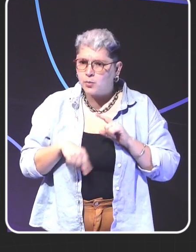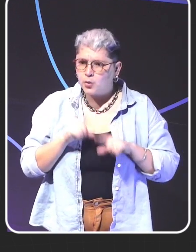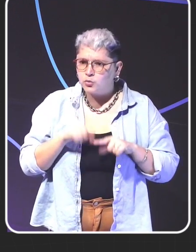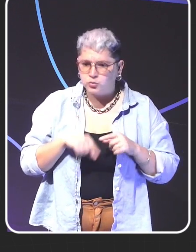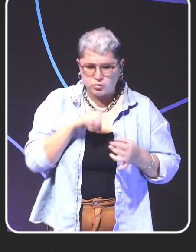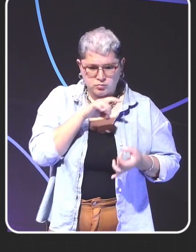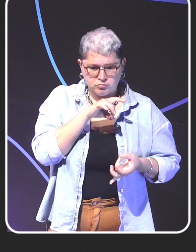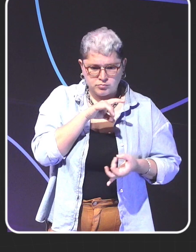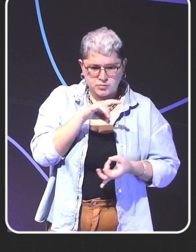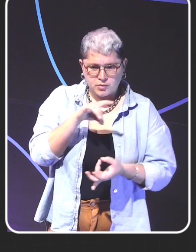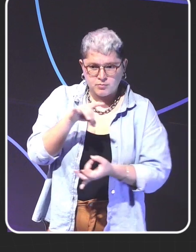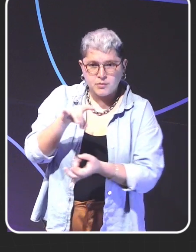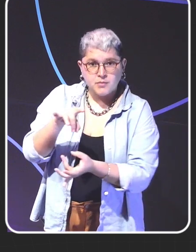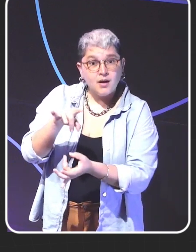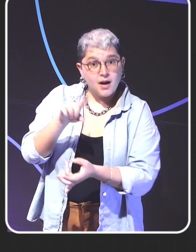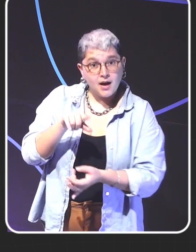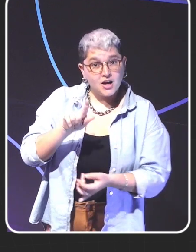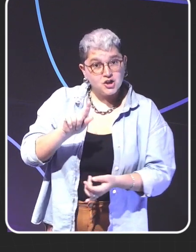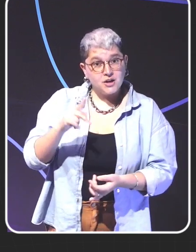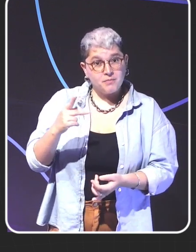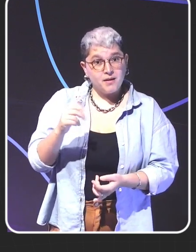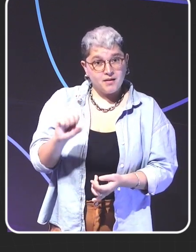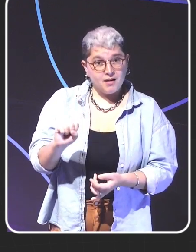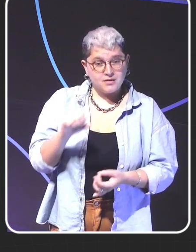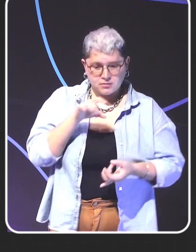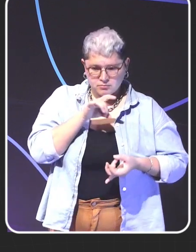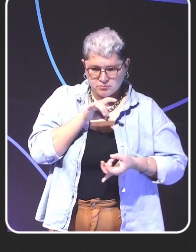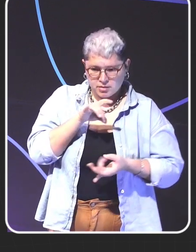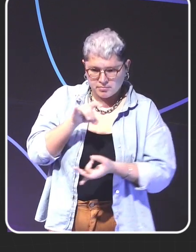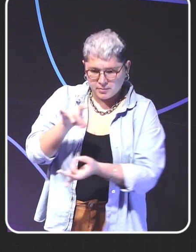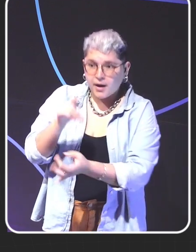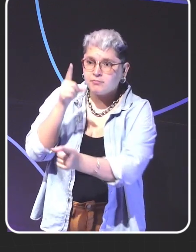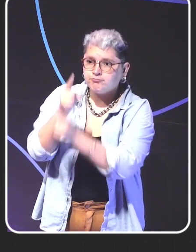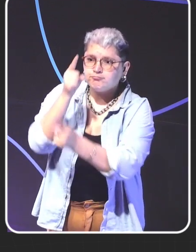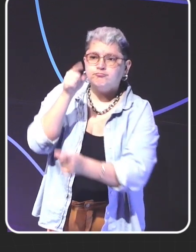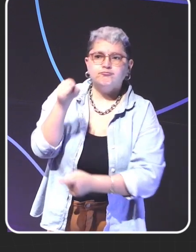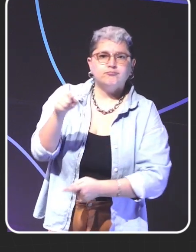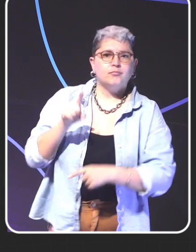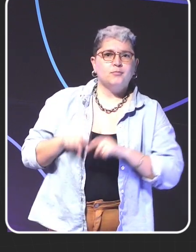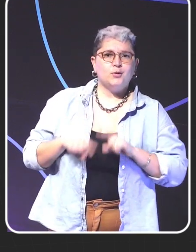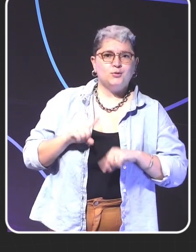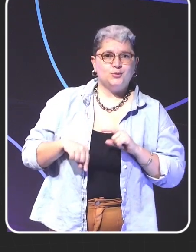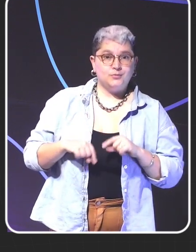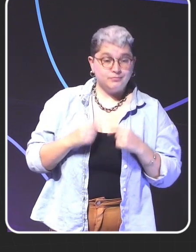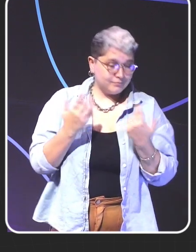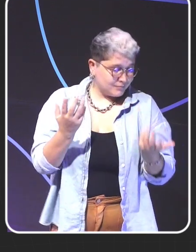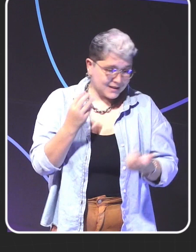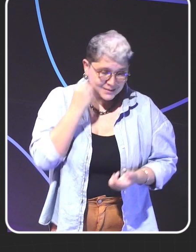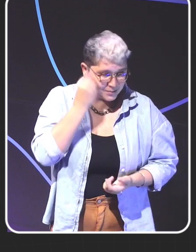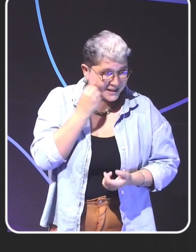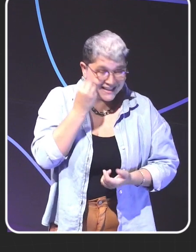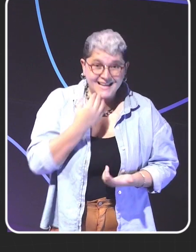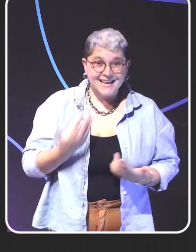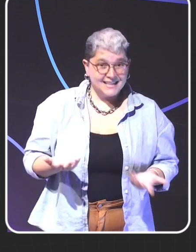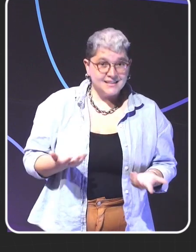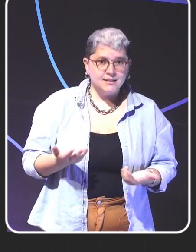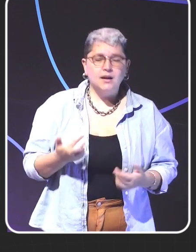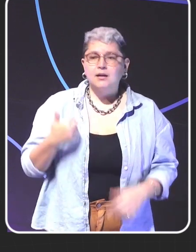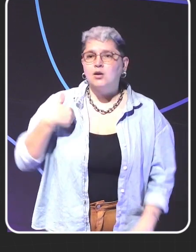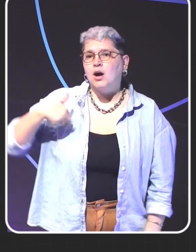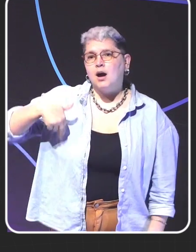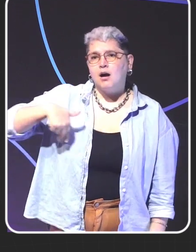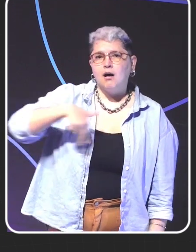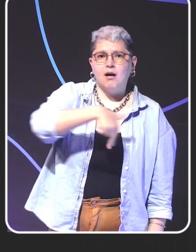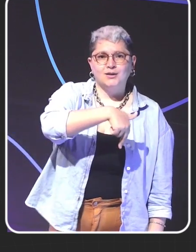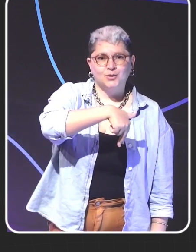dentro da loja. É um GPS interativo entre os corredores. Então, traz uma interatividade na experiência de andar dentro de